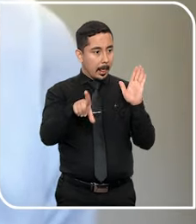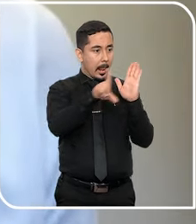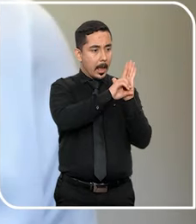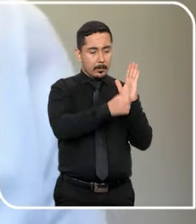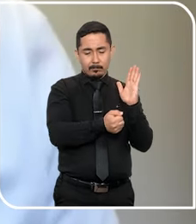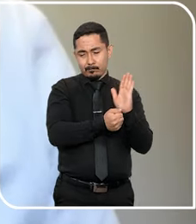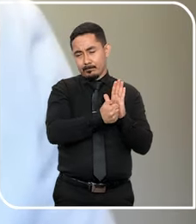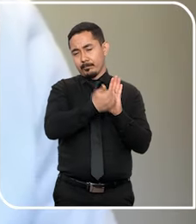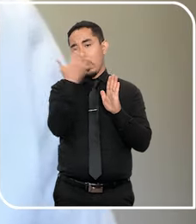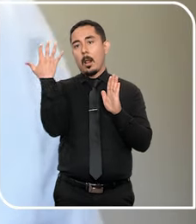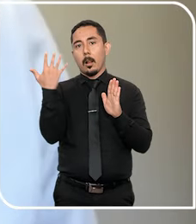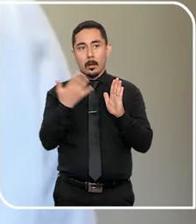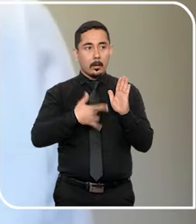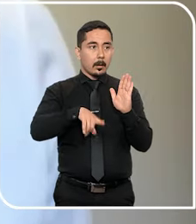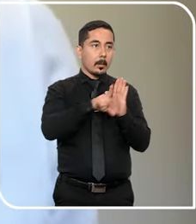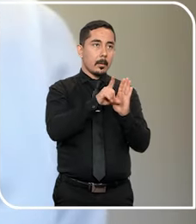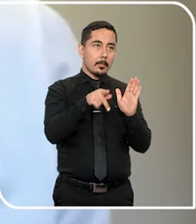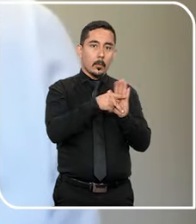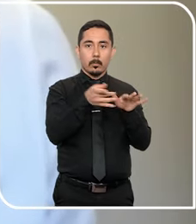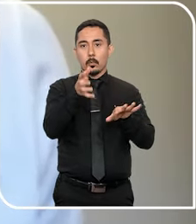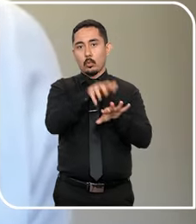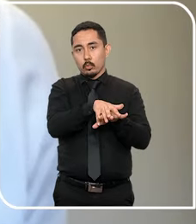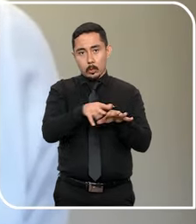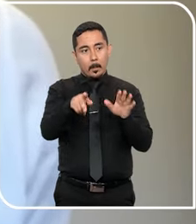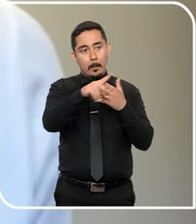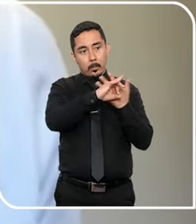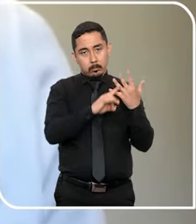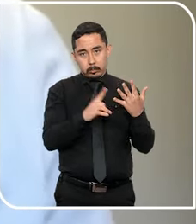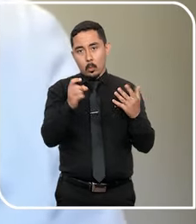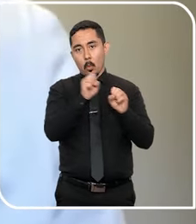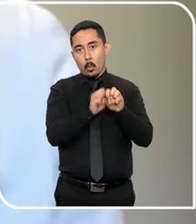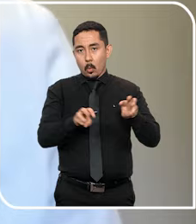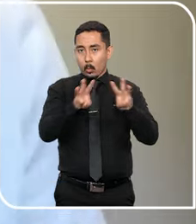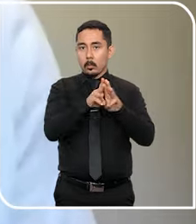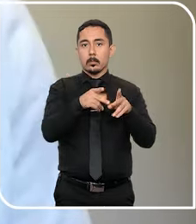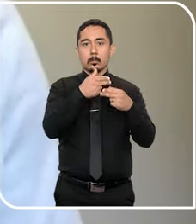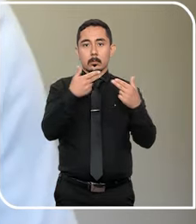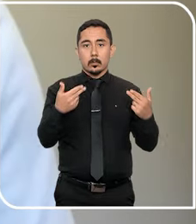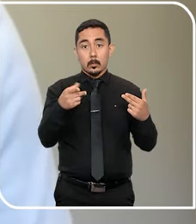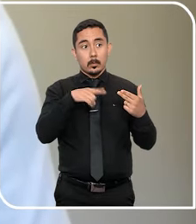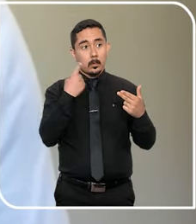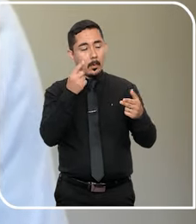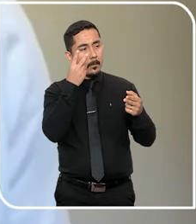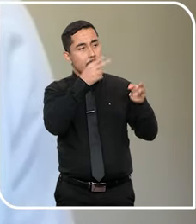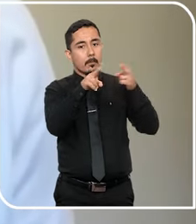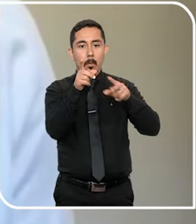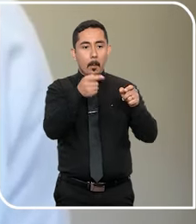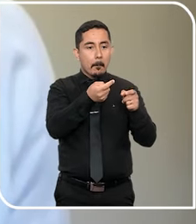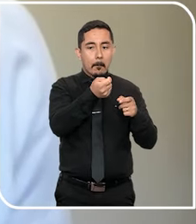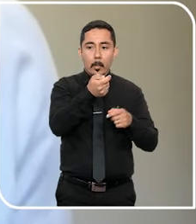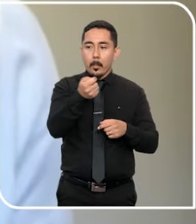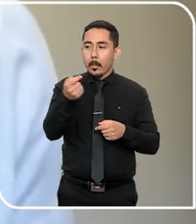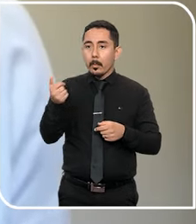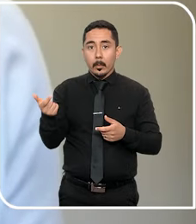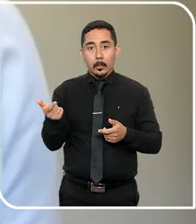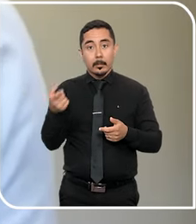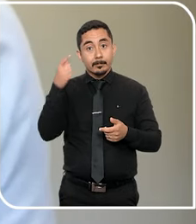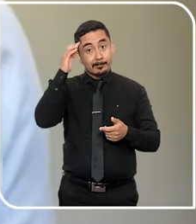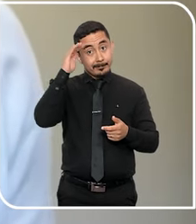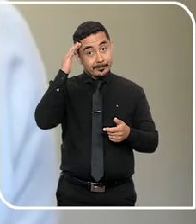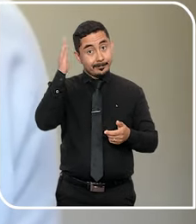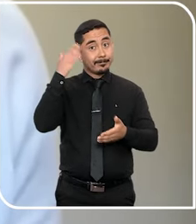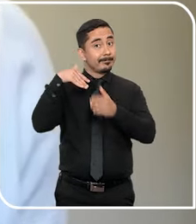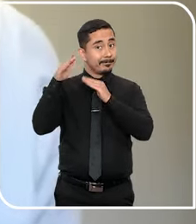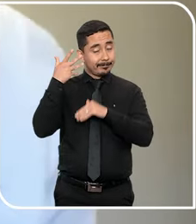tem tanta lei lei brasileira de inclusão a convenção da pessoa com deficiência da ONU a gente ainda vê pouco pessoas com deficiência